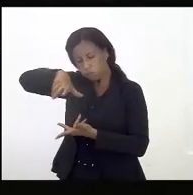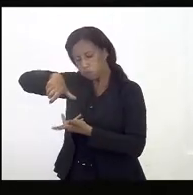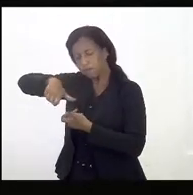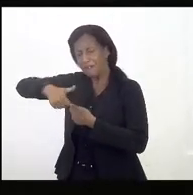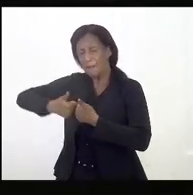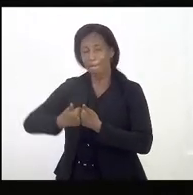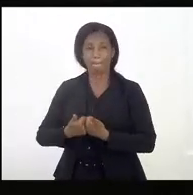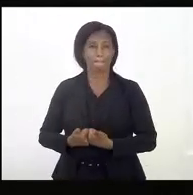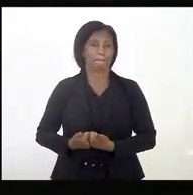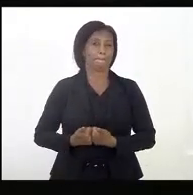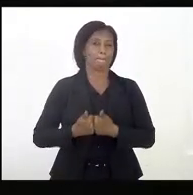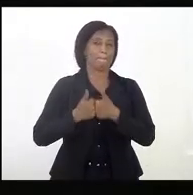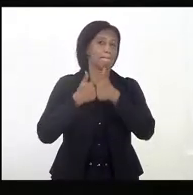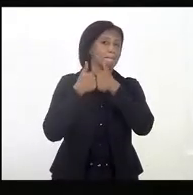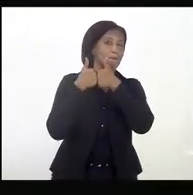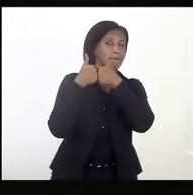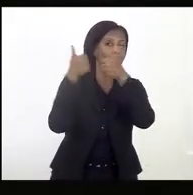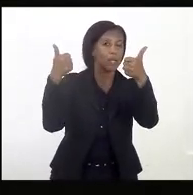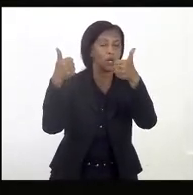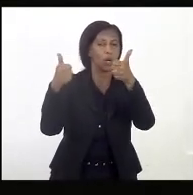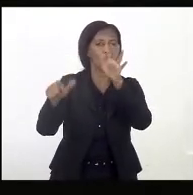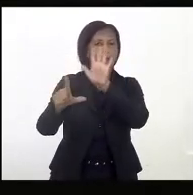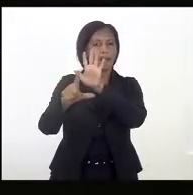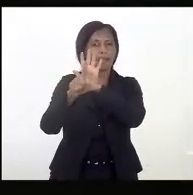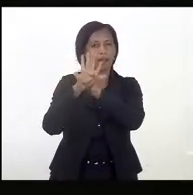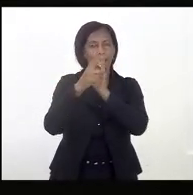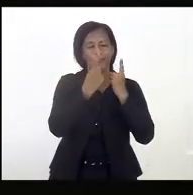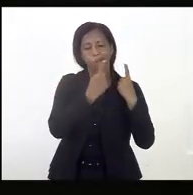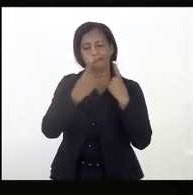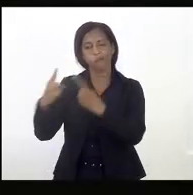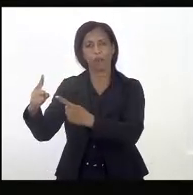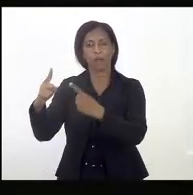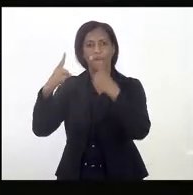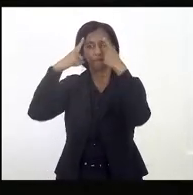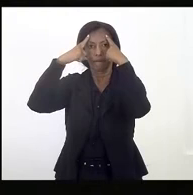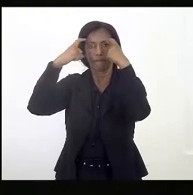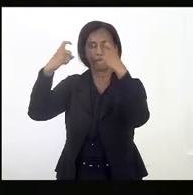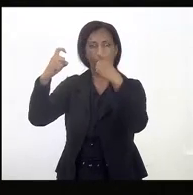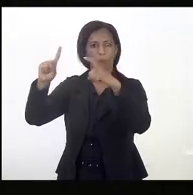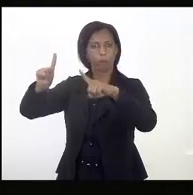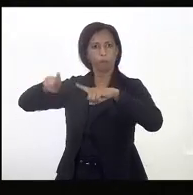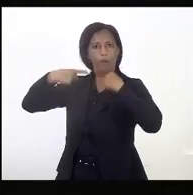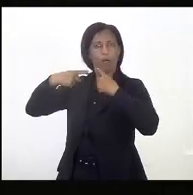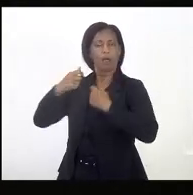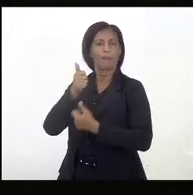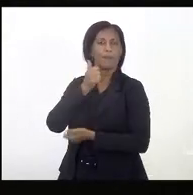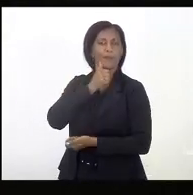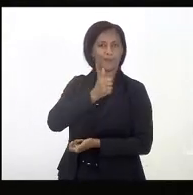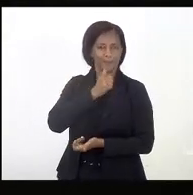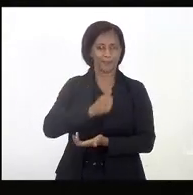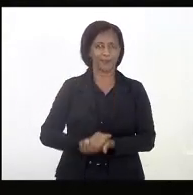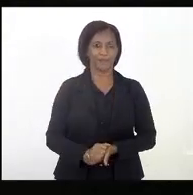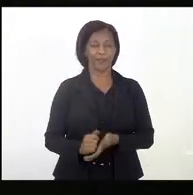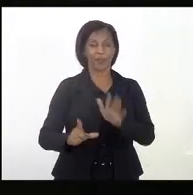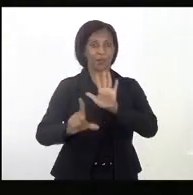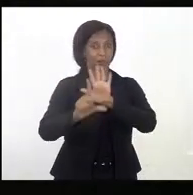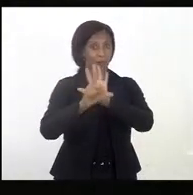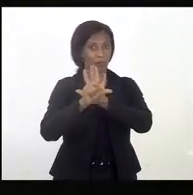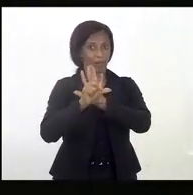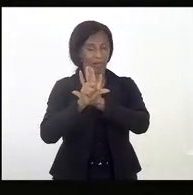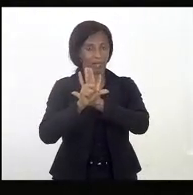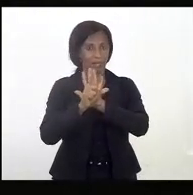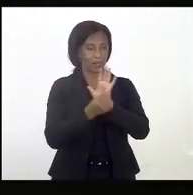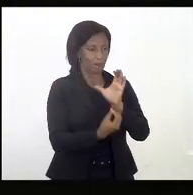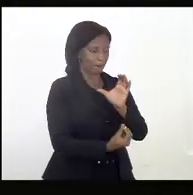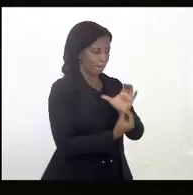das melhores leis de Combate à violência contra a mulher uma lei que veio